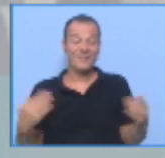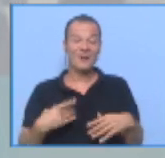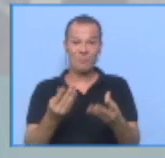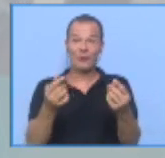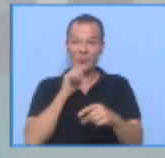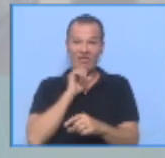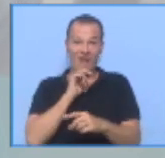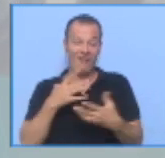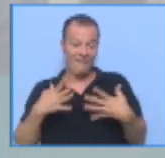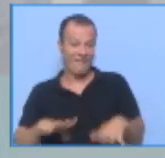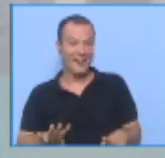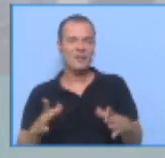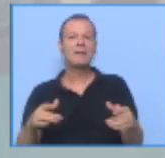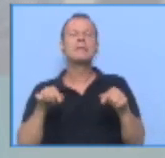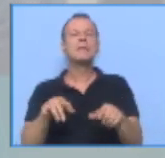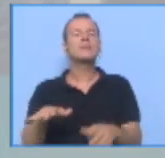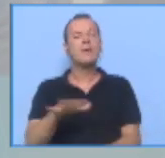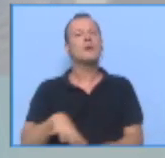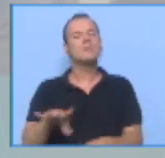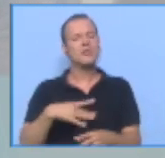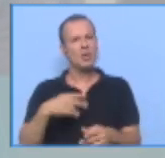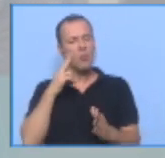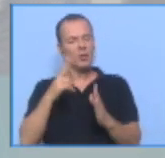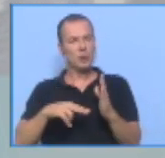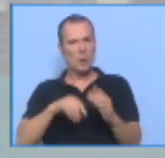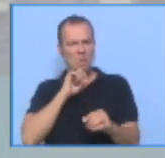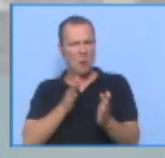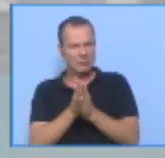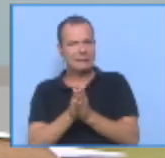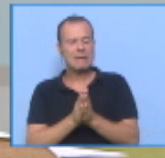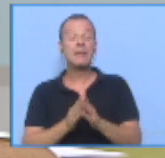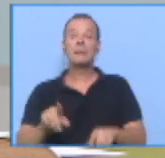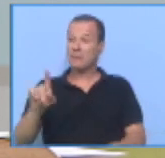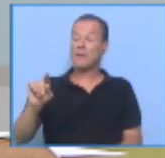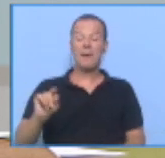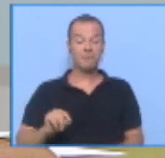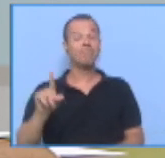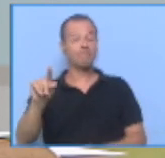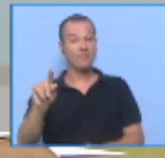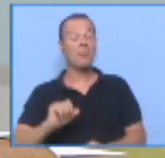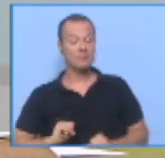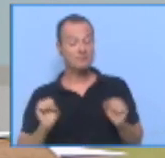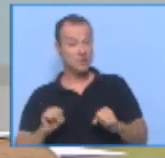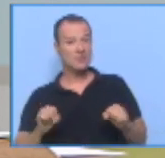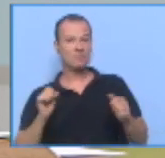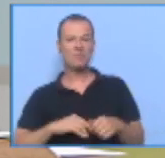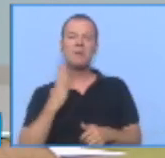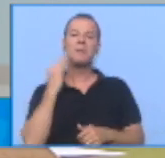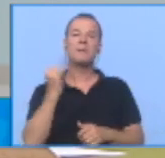férias. É uma ocasião de leitura, no seu caso, Juan Ambrósio, os dias de férias são uma ocasião de leitura? Também de mudar um